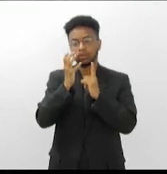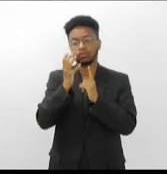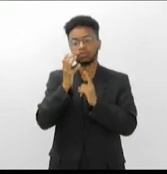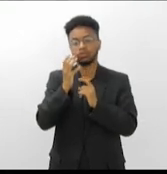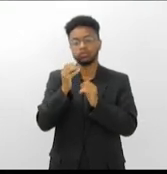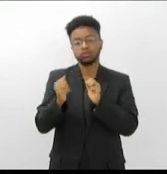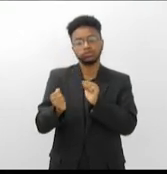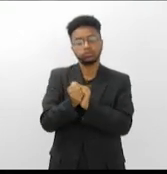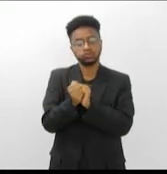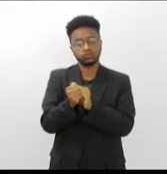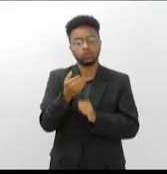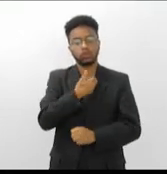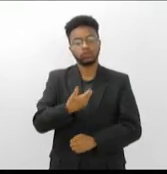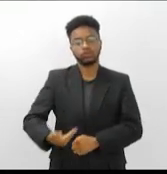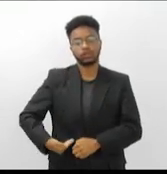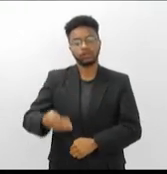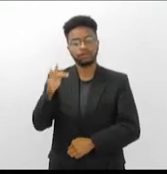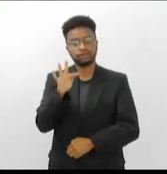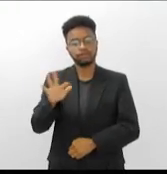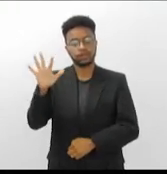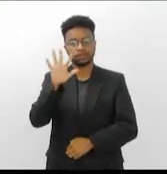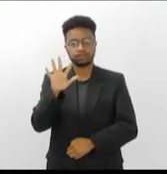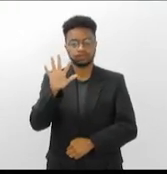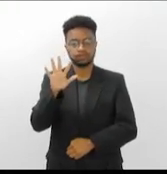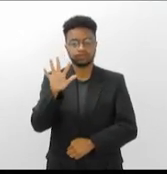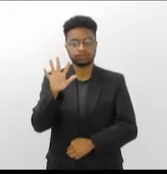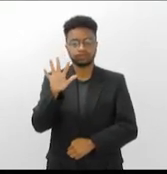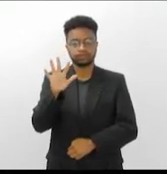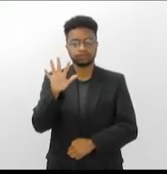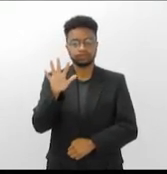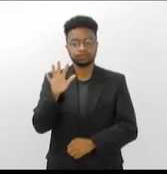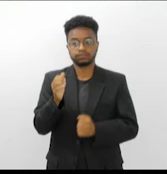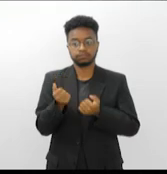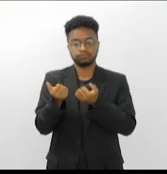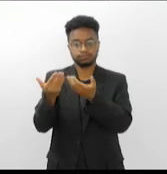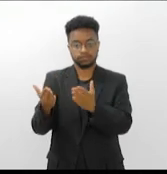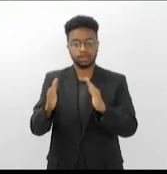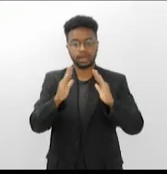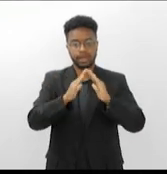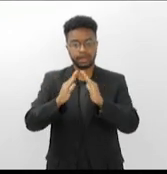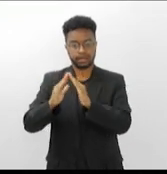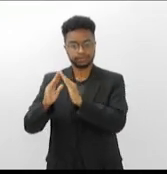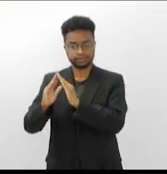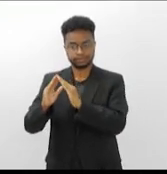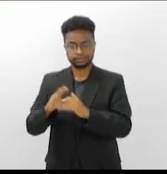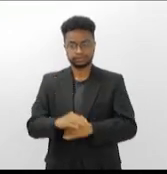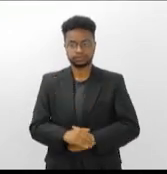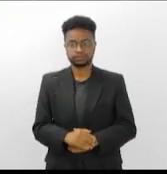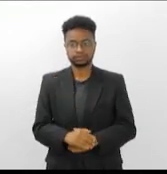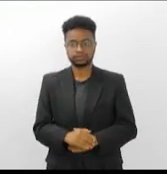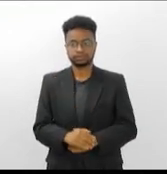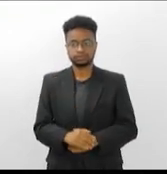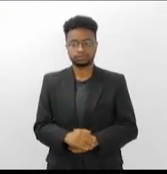junto com o governo federal, aquele conjunto habitacional.